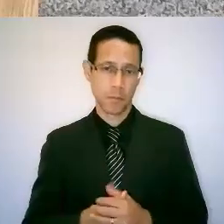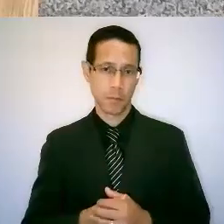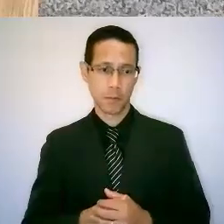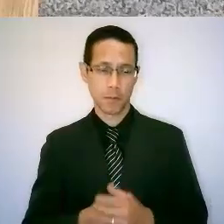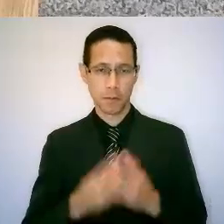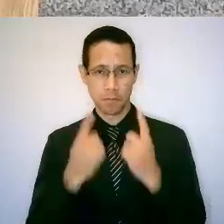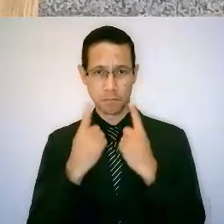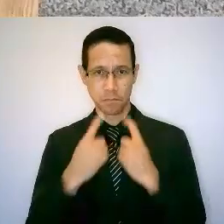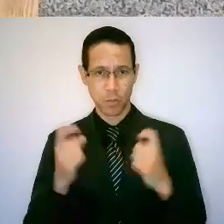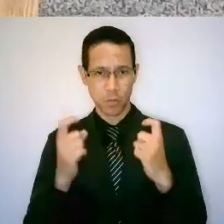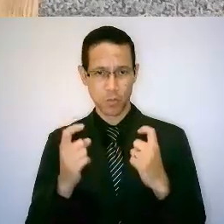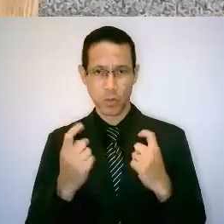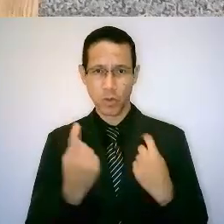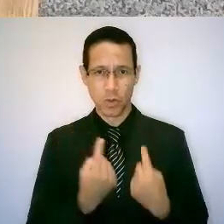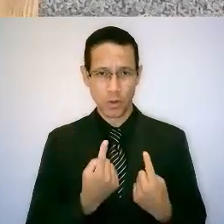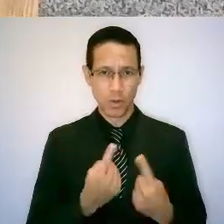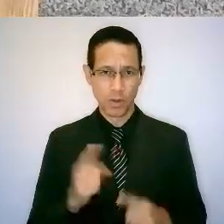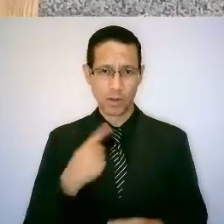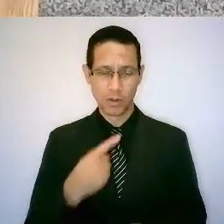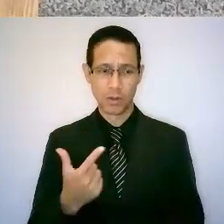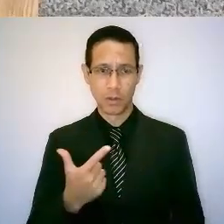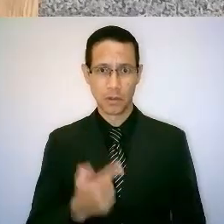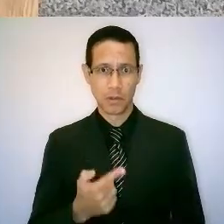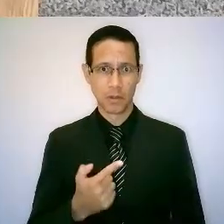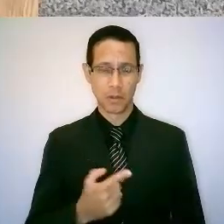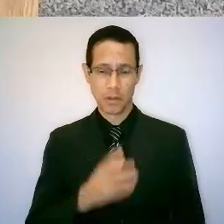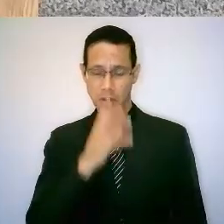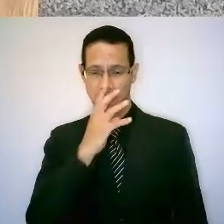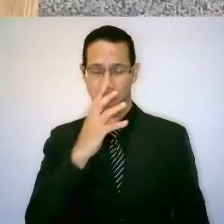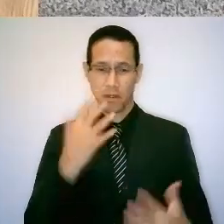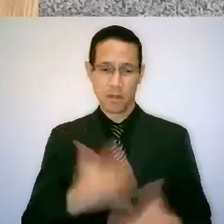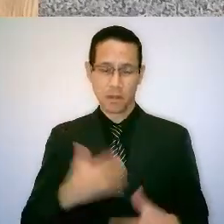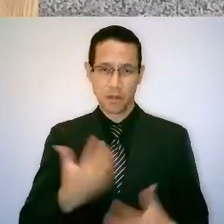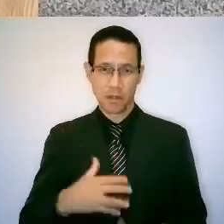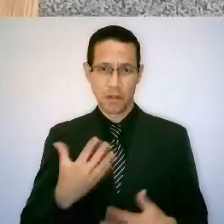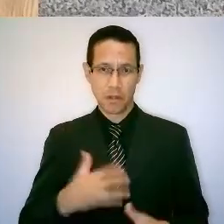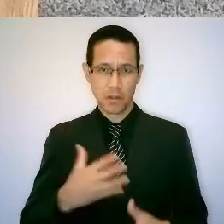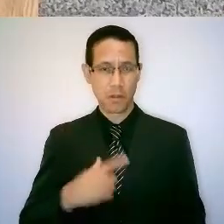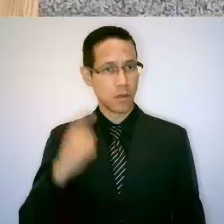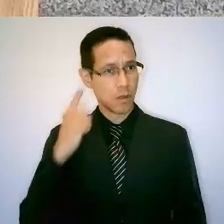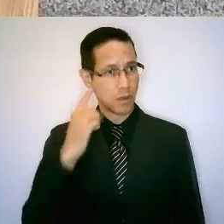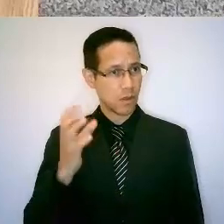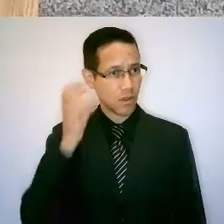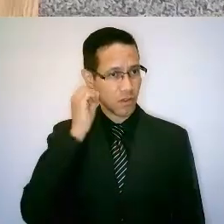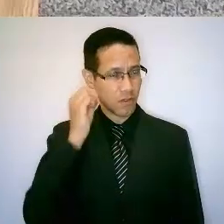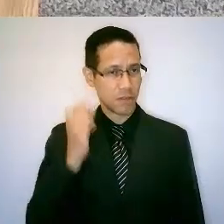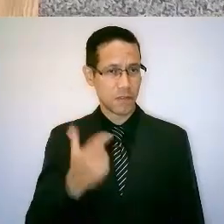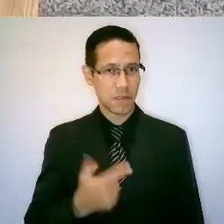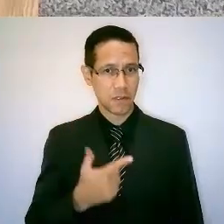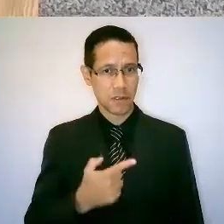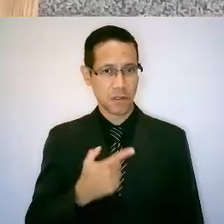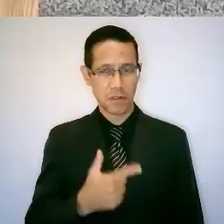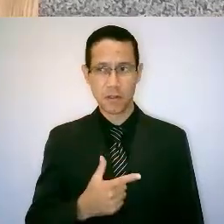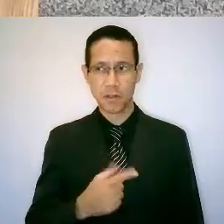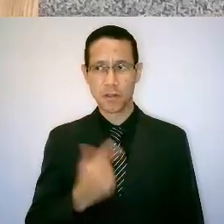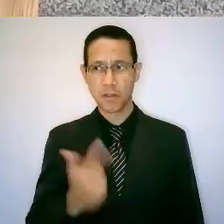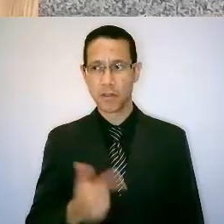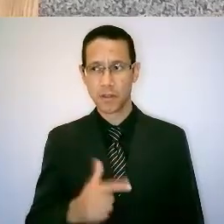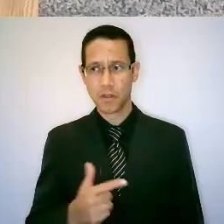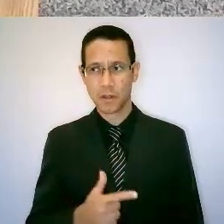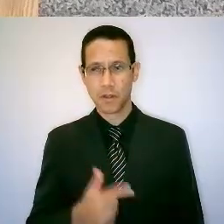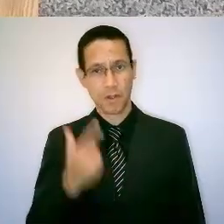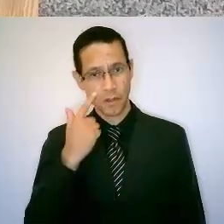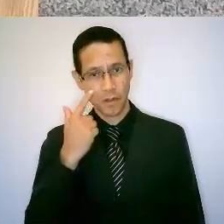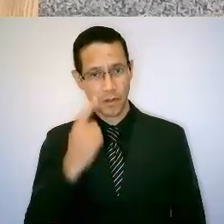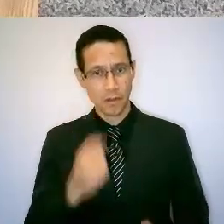incrédulo quando a arma não disparou eu ouvi o acionamento do gatilho mas não disparou eu vi uma peça da